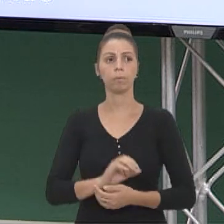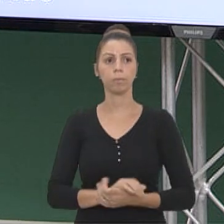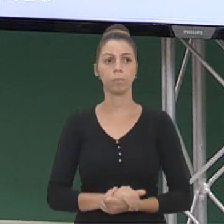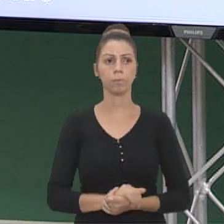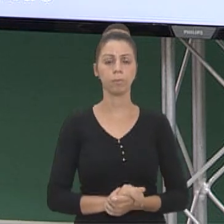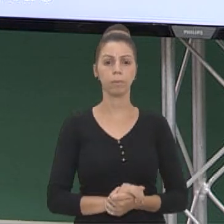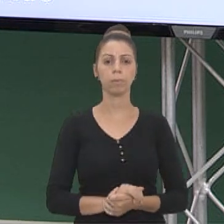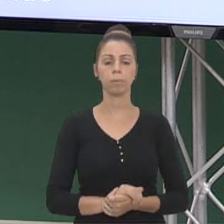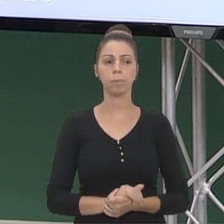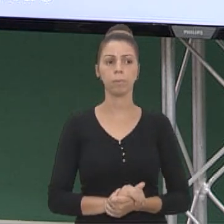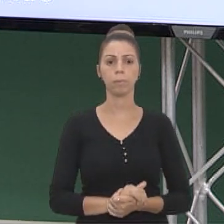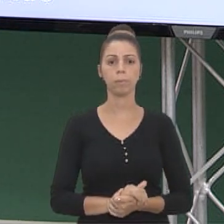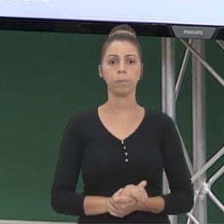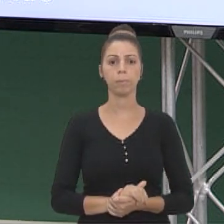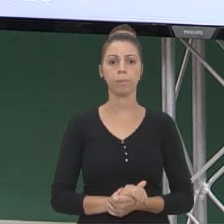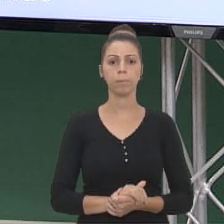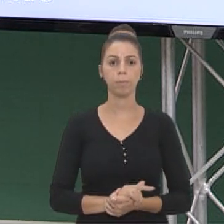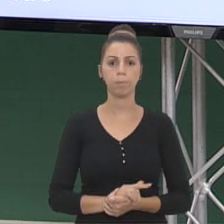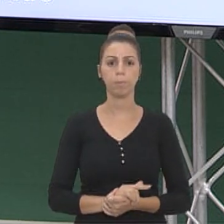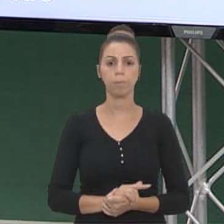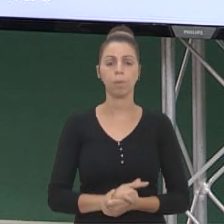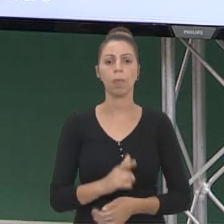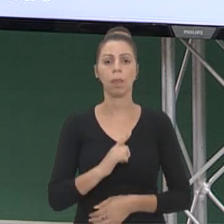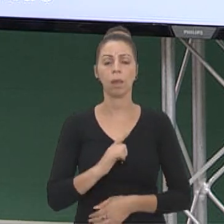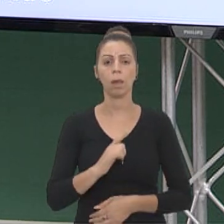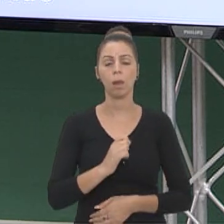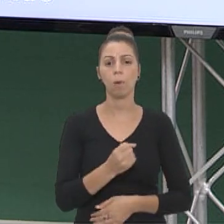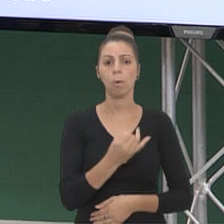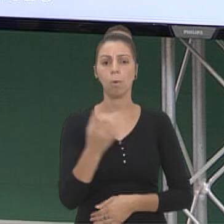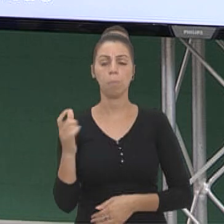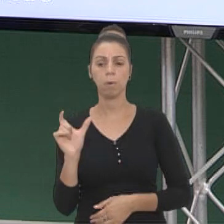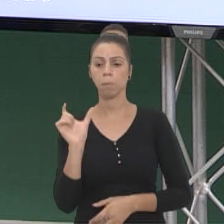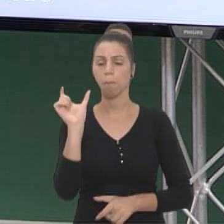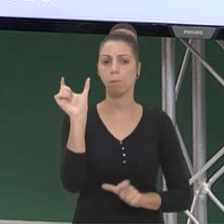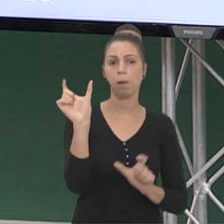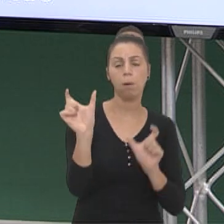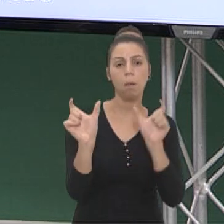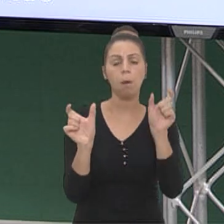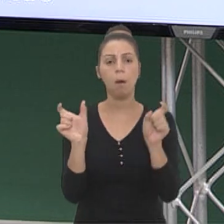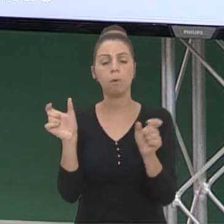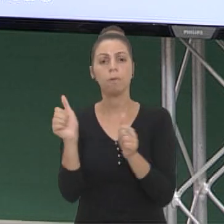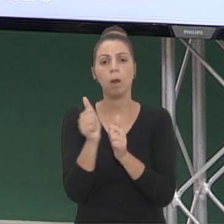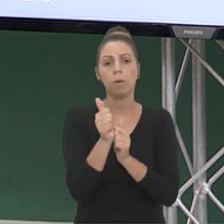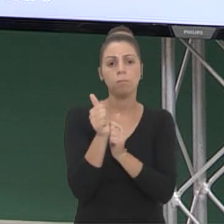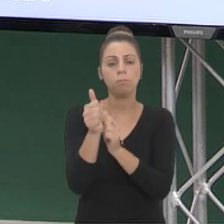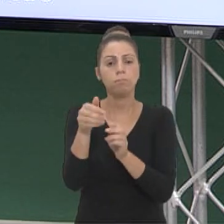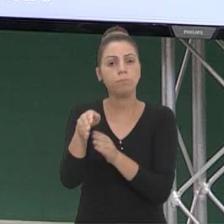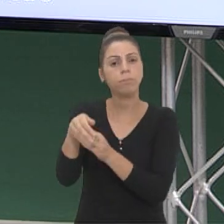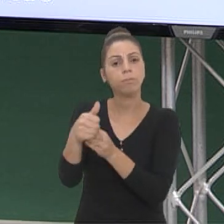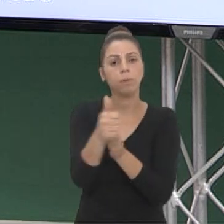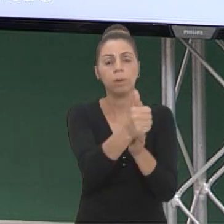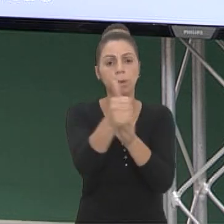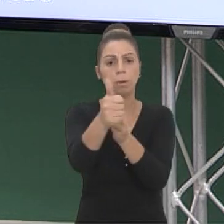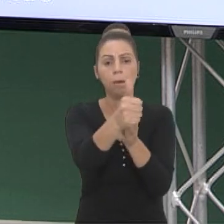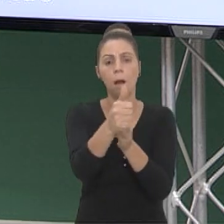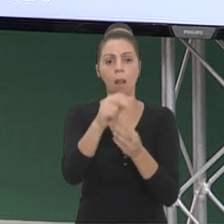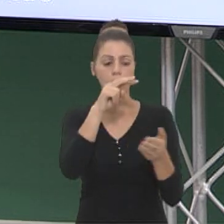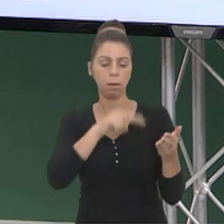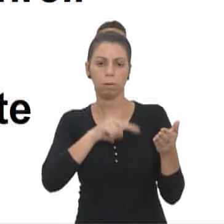Então, algumas palavrinhas que vão antecipar e guiar a nossa leitura na aula de hoje. Acompanhem comigo aqui